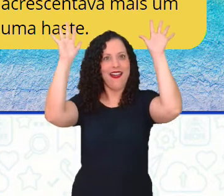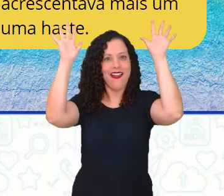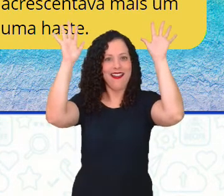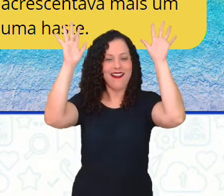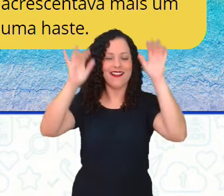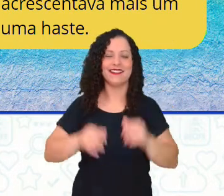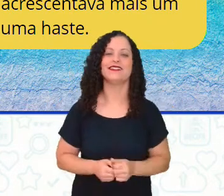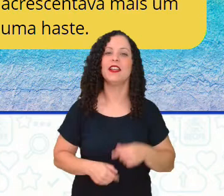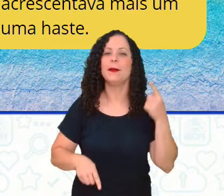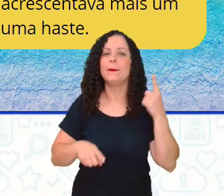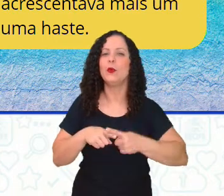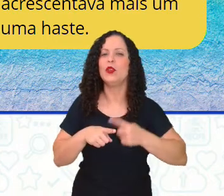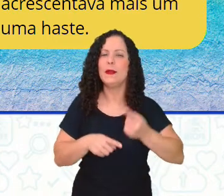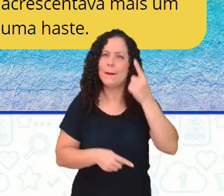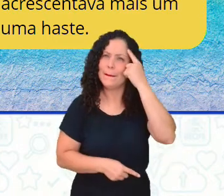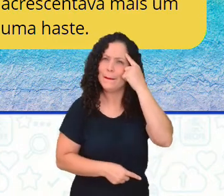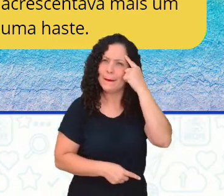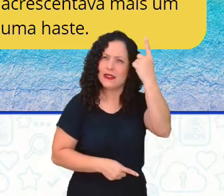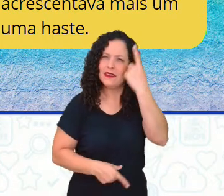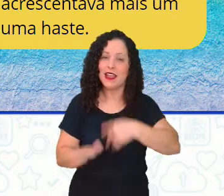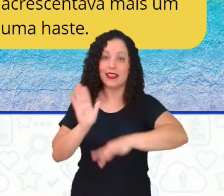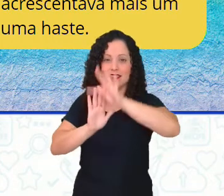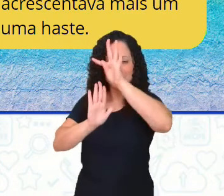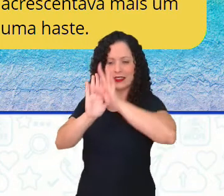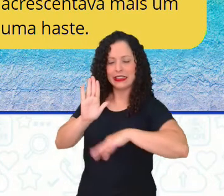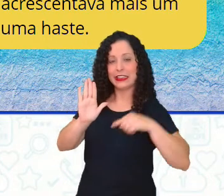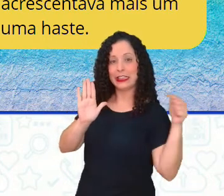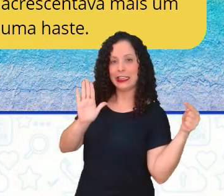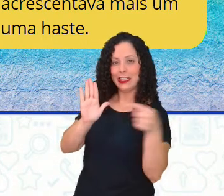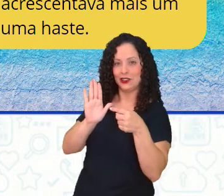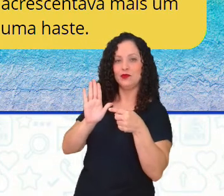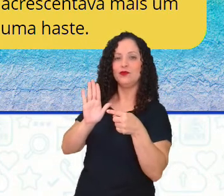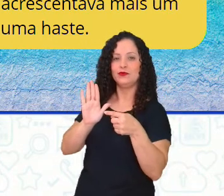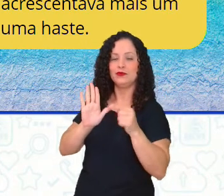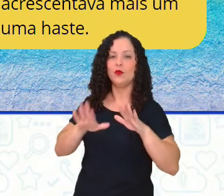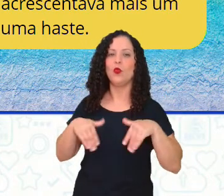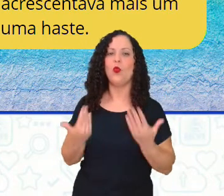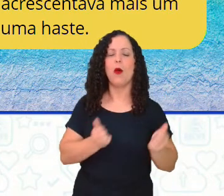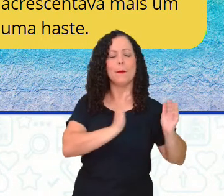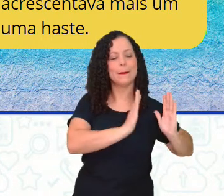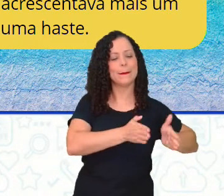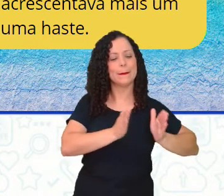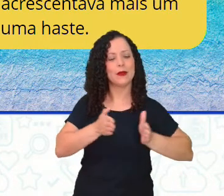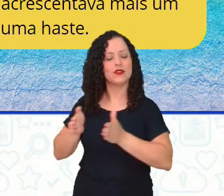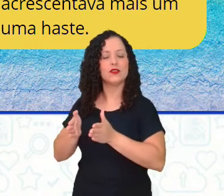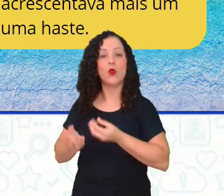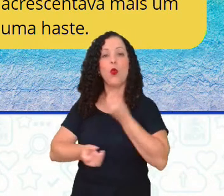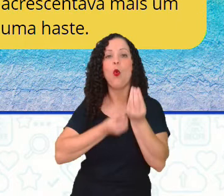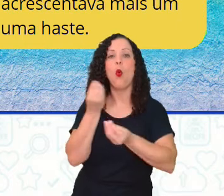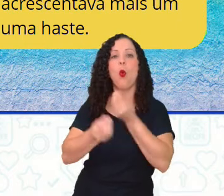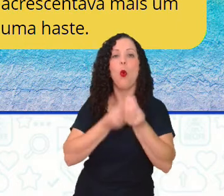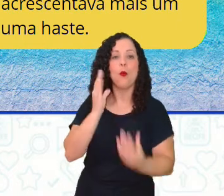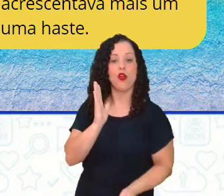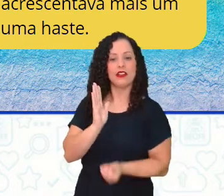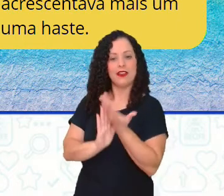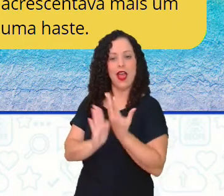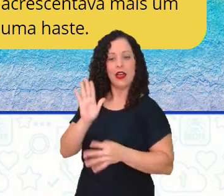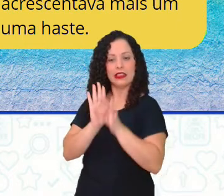a gente consegue pensar automaticamente no texto. Isso. Qual é o processo de criação de um texto? É o autor